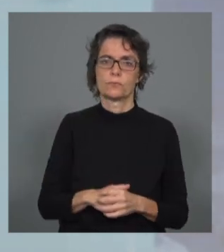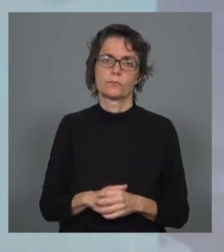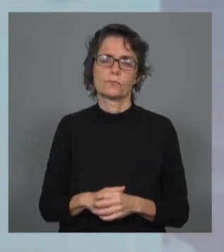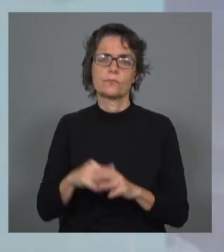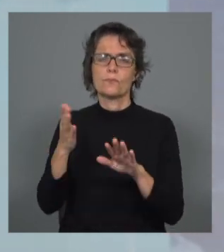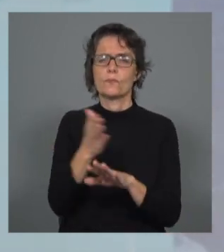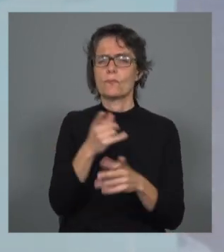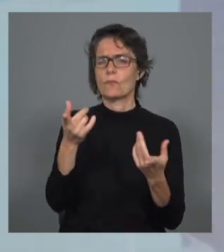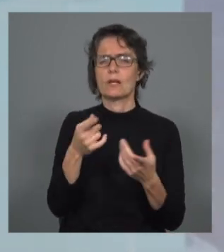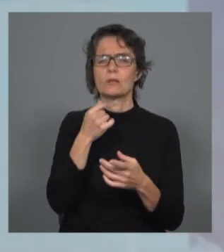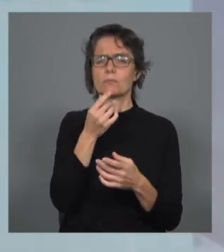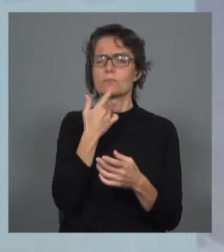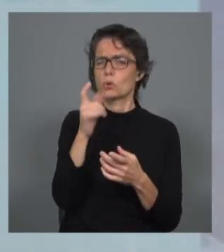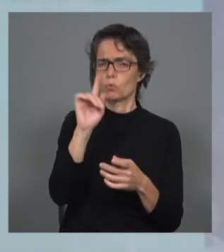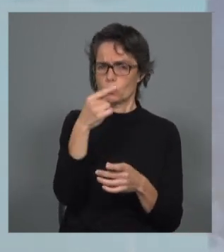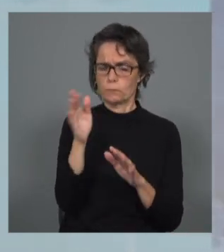antecipada de publicidade institucional